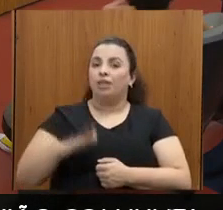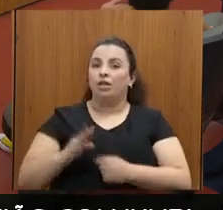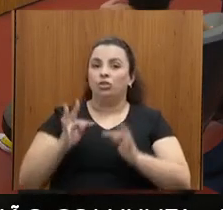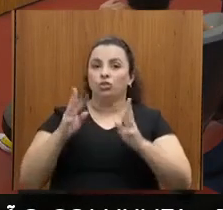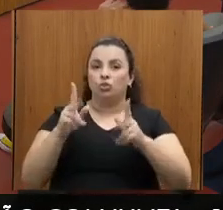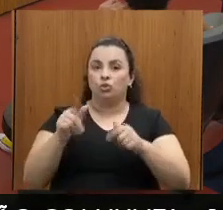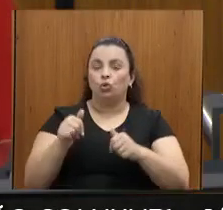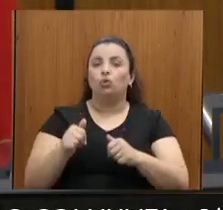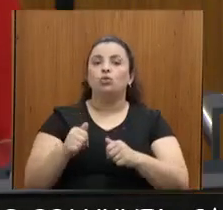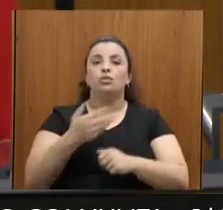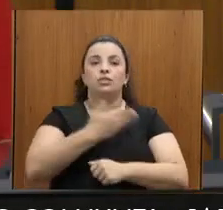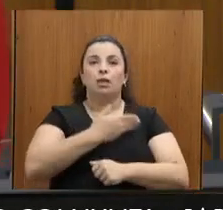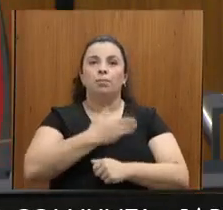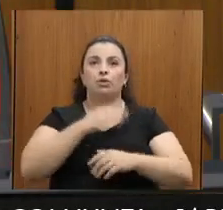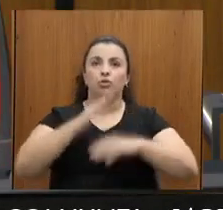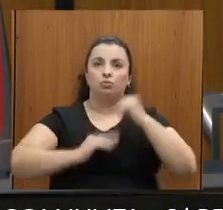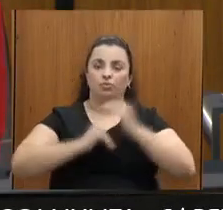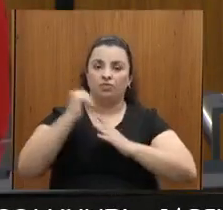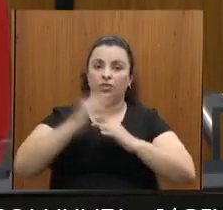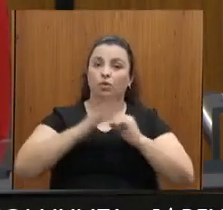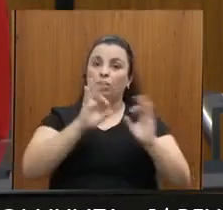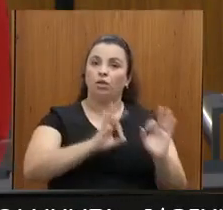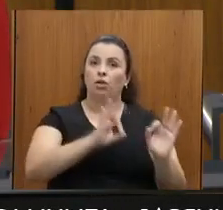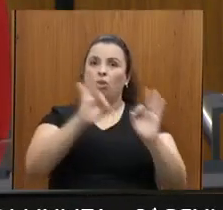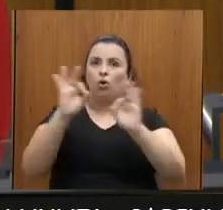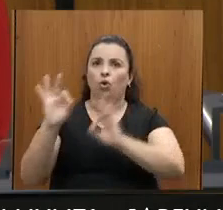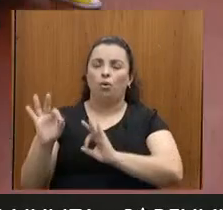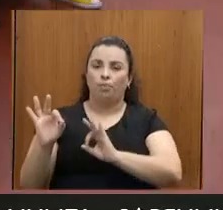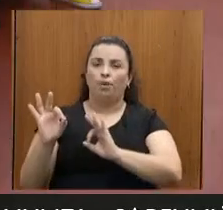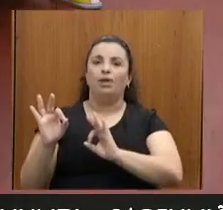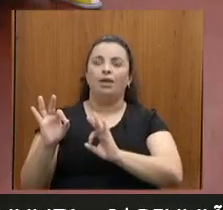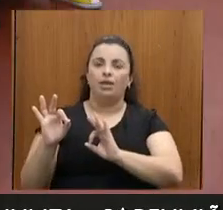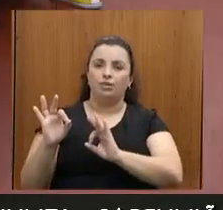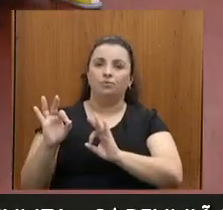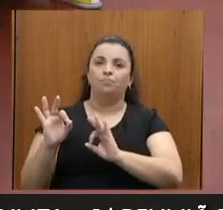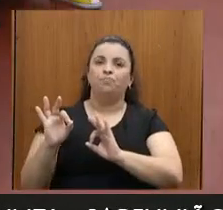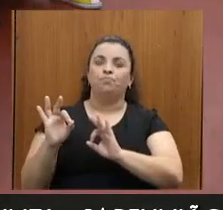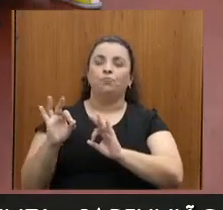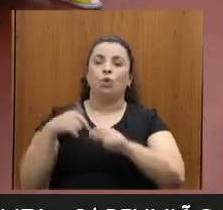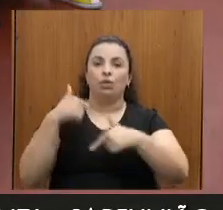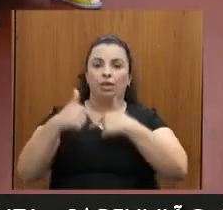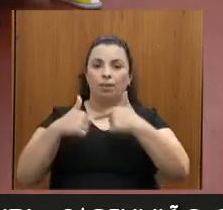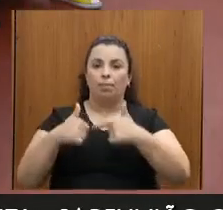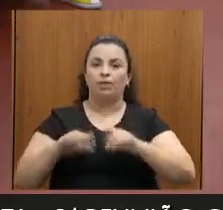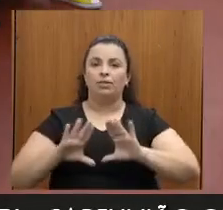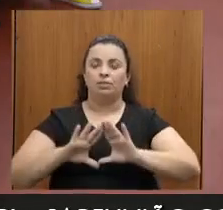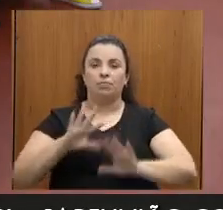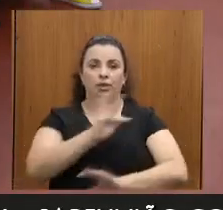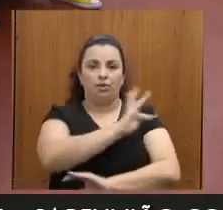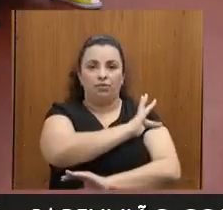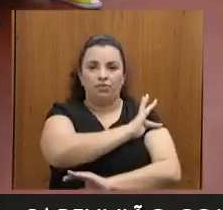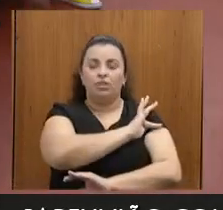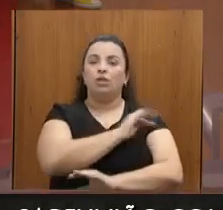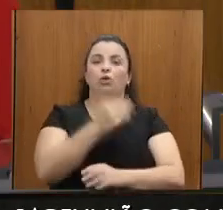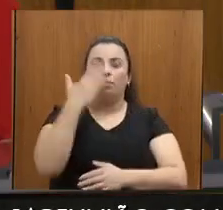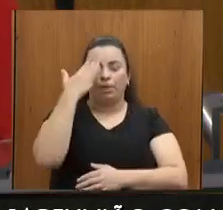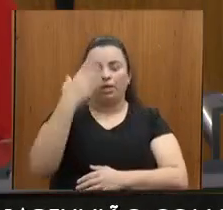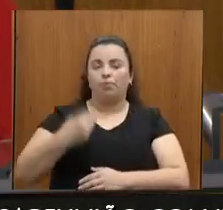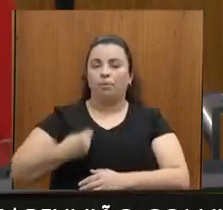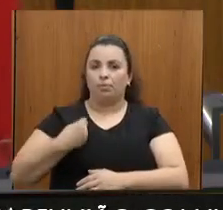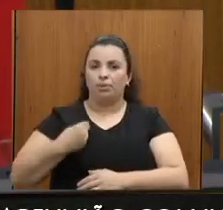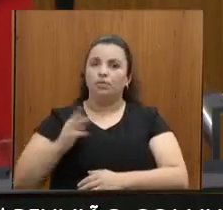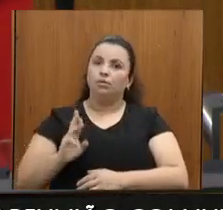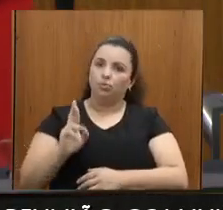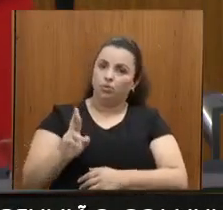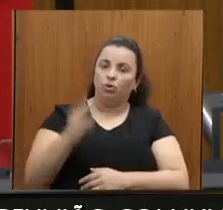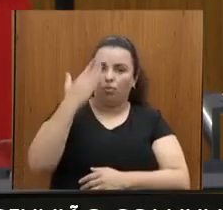acompanhando as atividades do Assembleia Fiscaliza. Muito obrigada pela presença e pela representatividade. Boa tarde